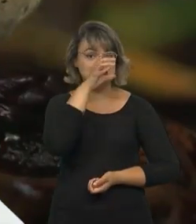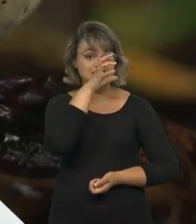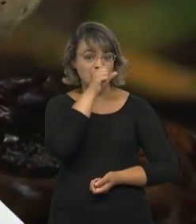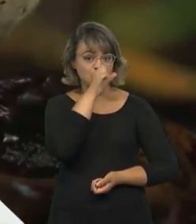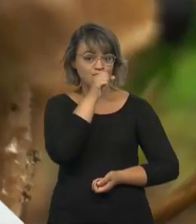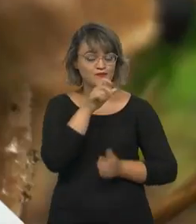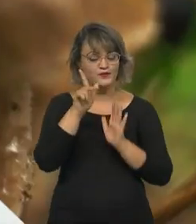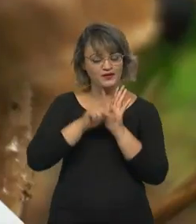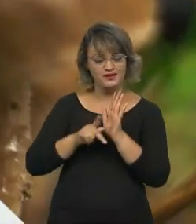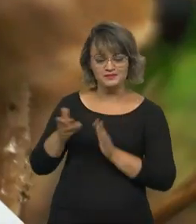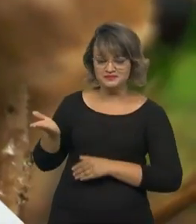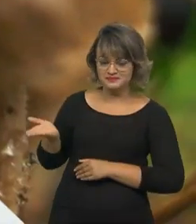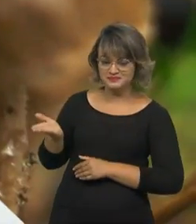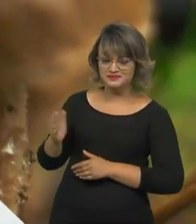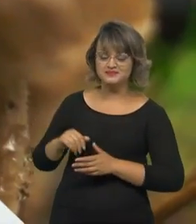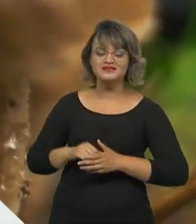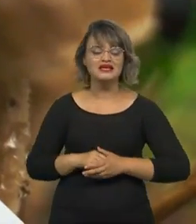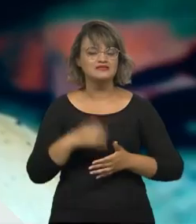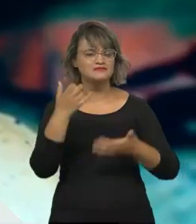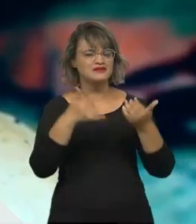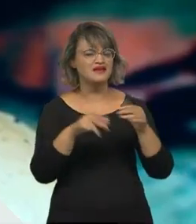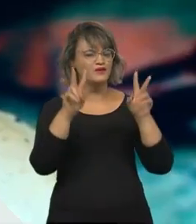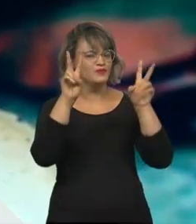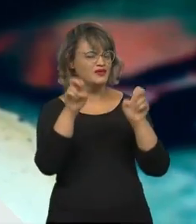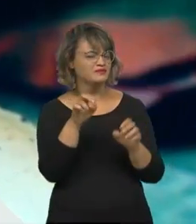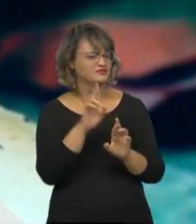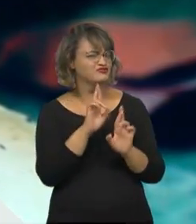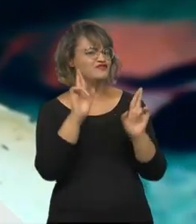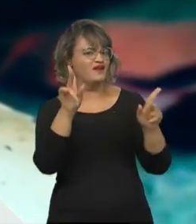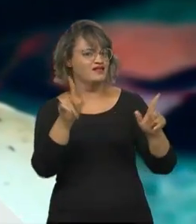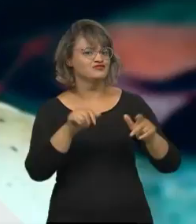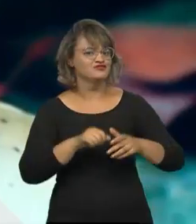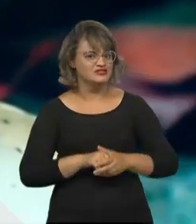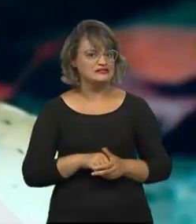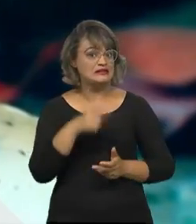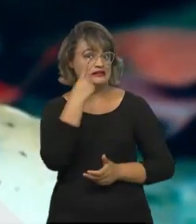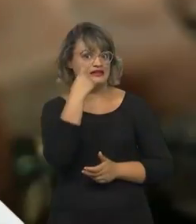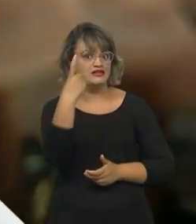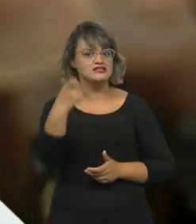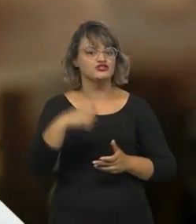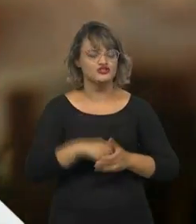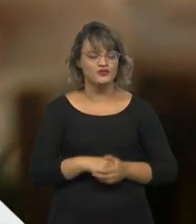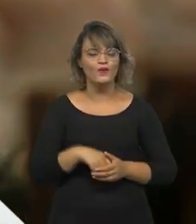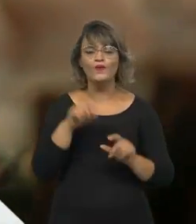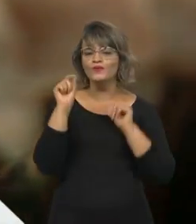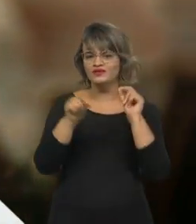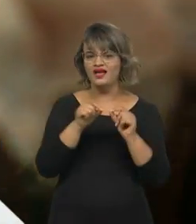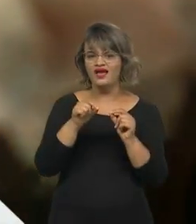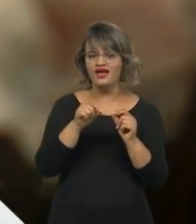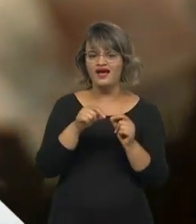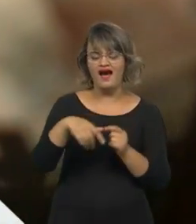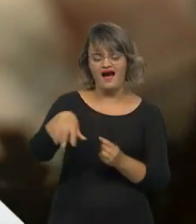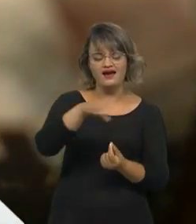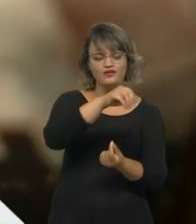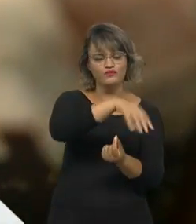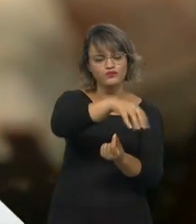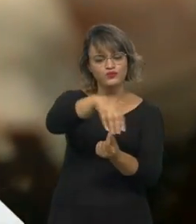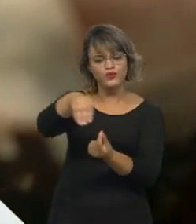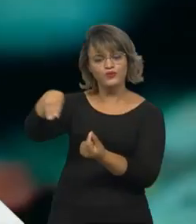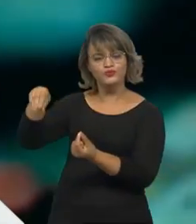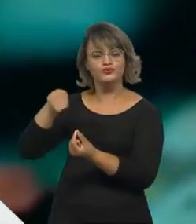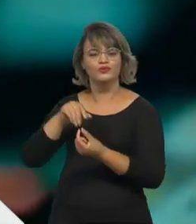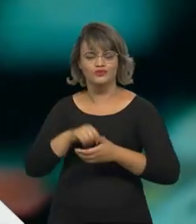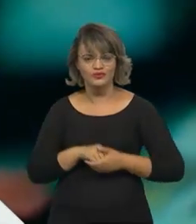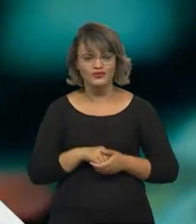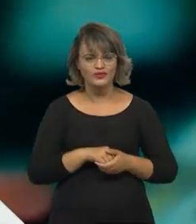sábado, Ciência Tudo. Vai falar de um assunto diferente e bem interessante. A gente vai entrar no reino dos